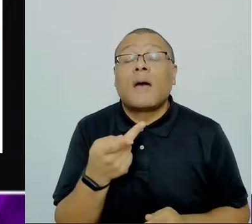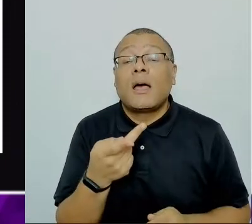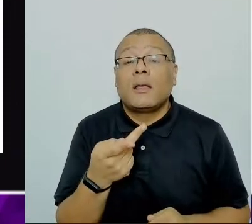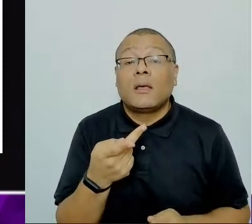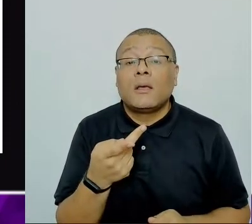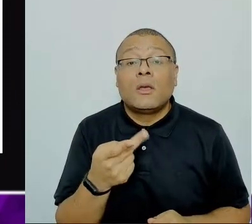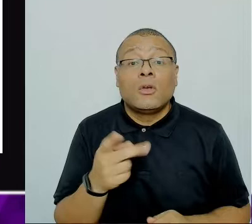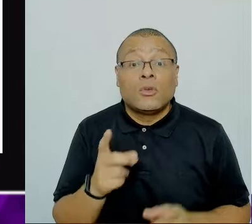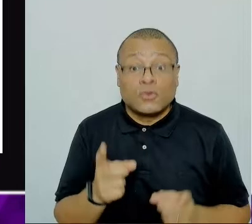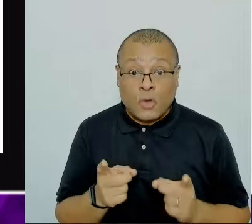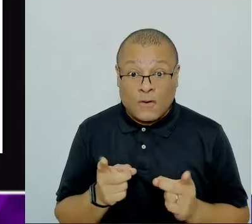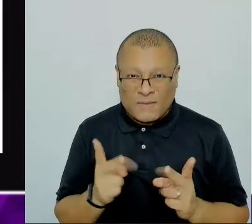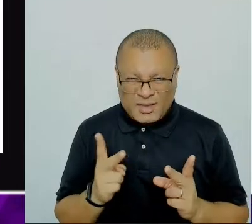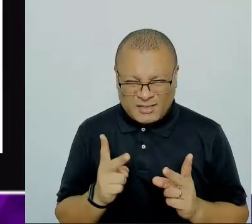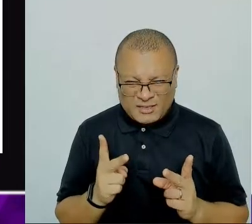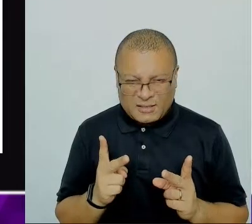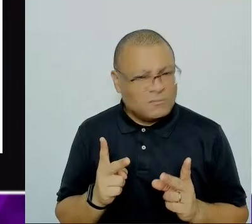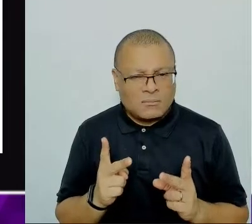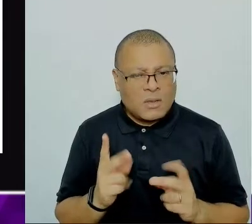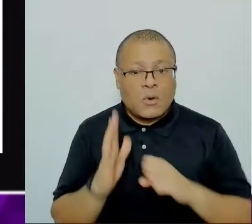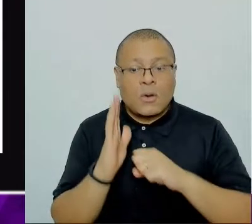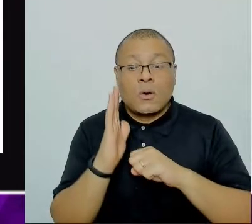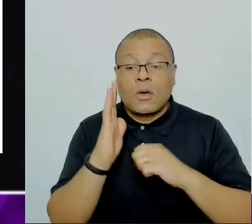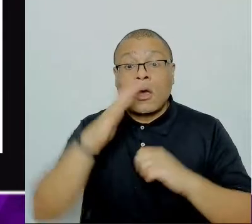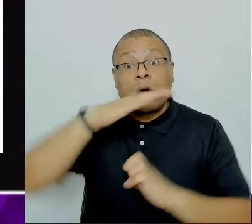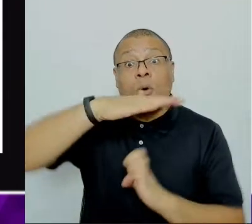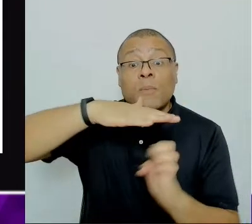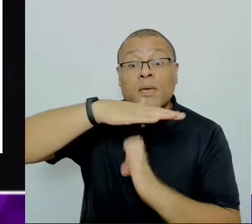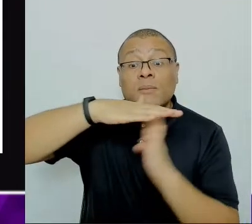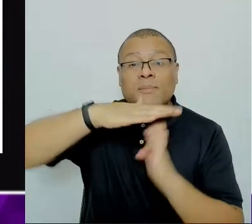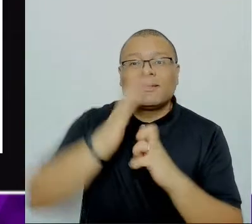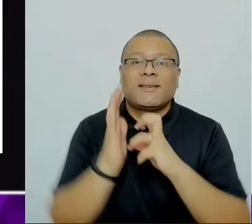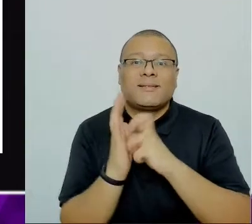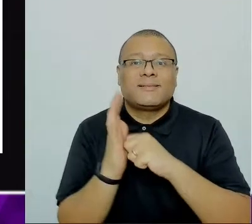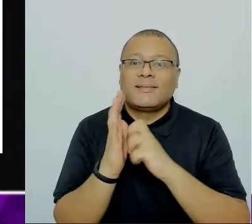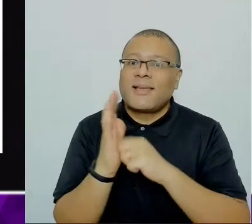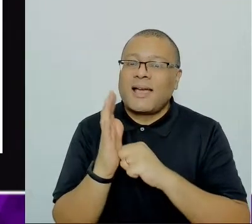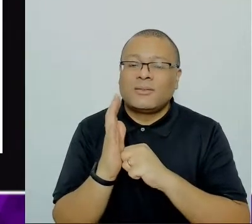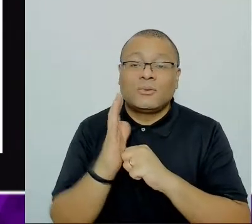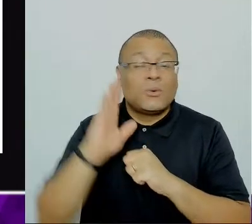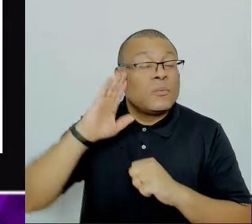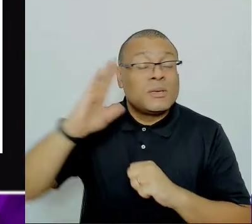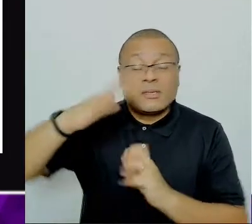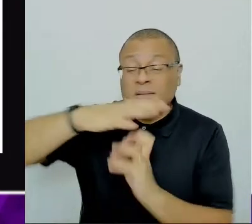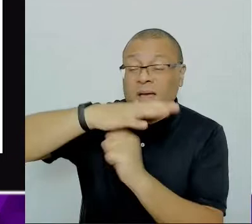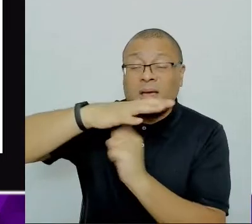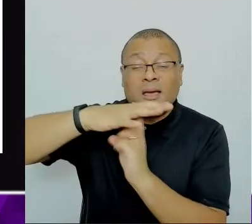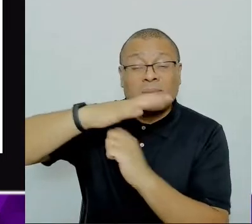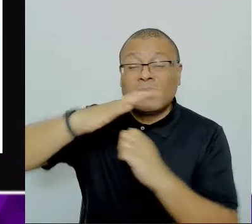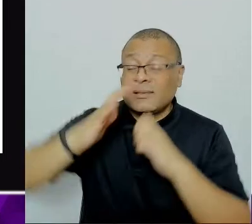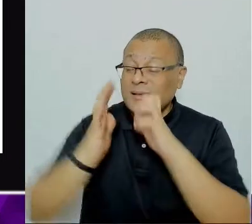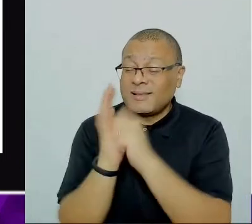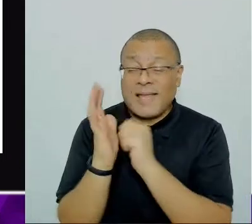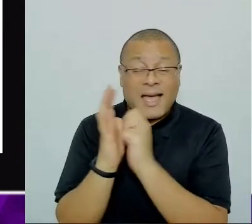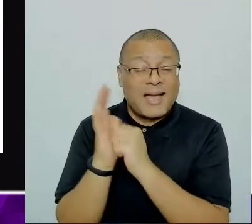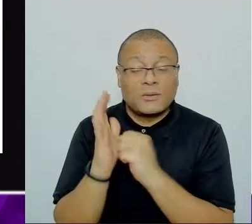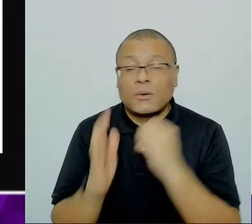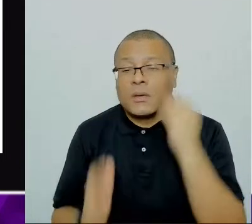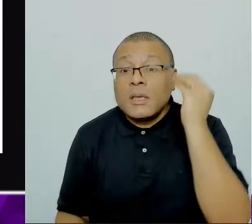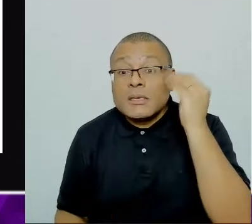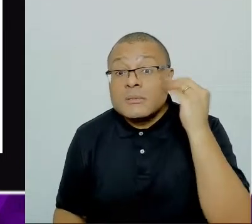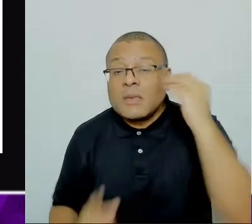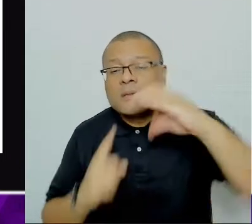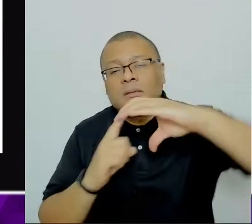e-commerce, somos uma empresa de dados. É exatamente isso, no final é dados. Mais do que um negócio ali, são dados, experiência do